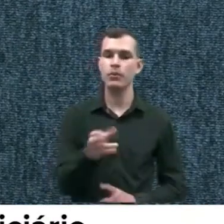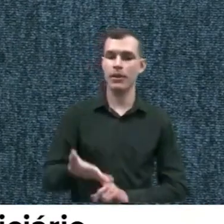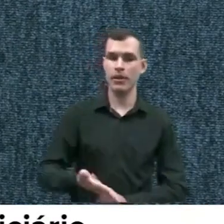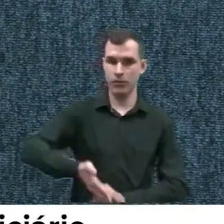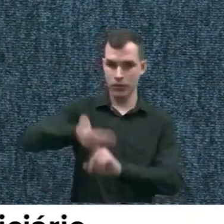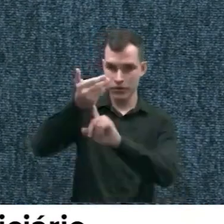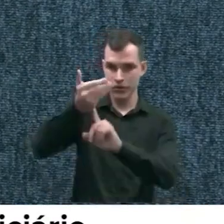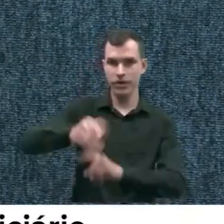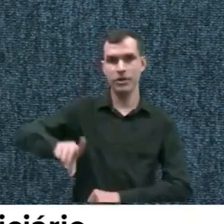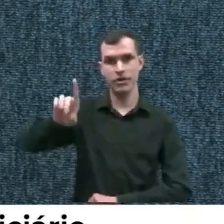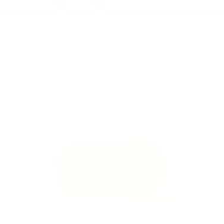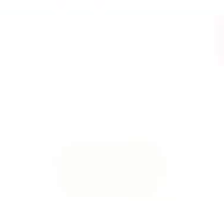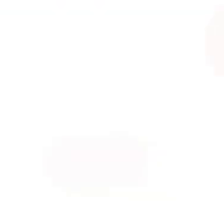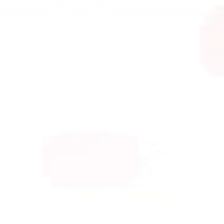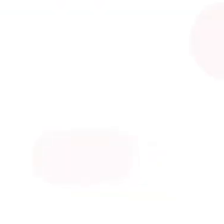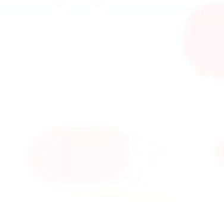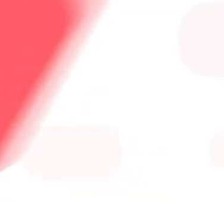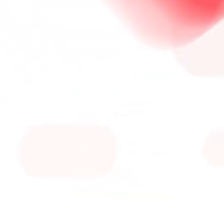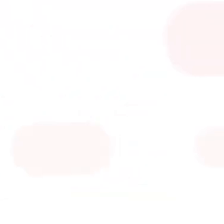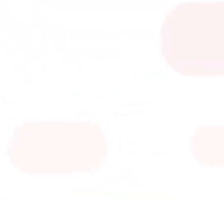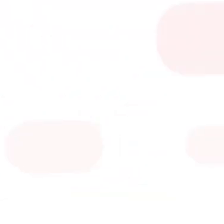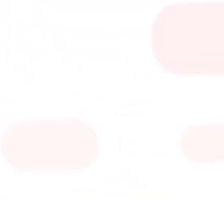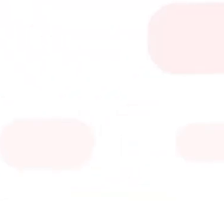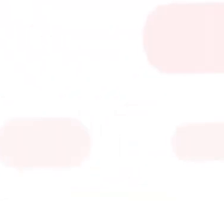pública em geral